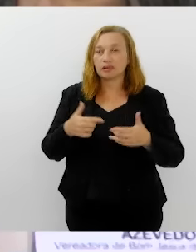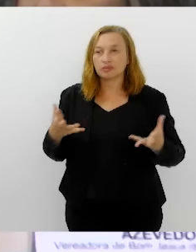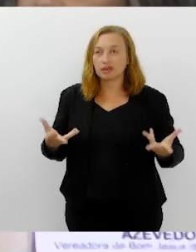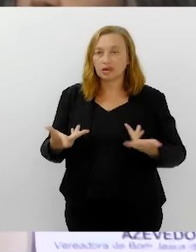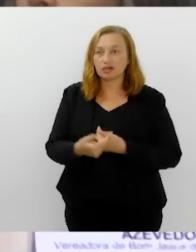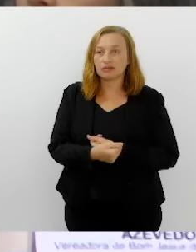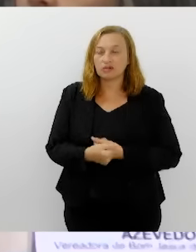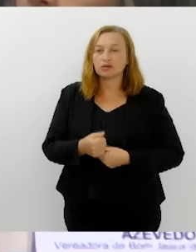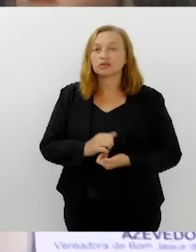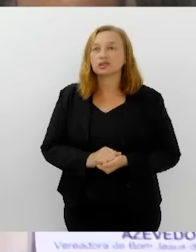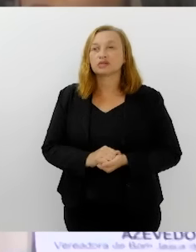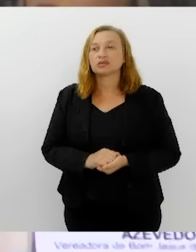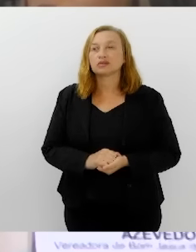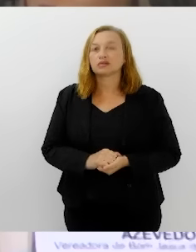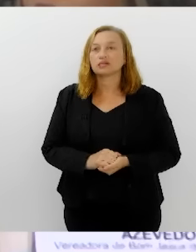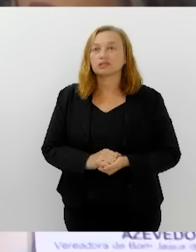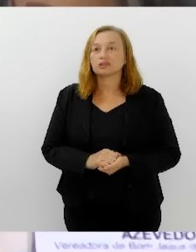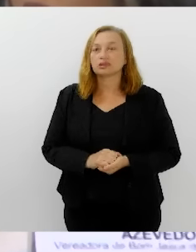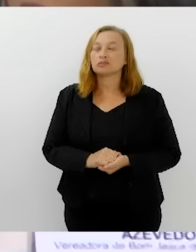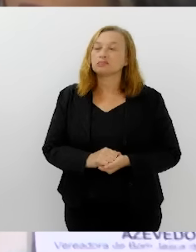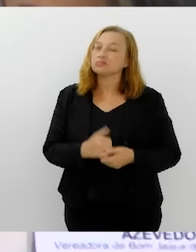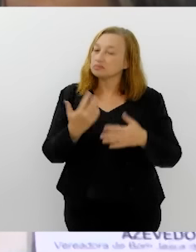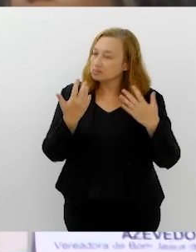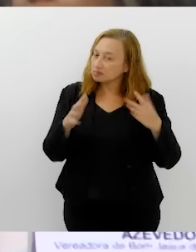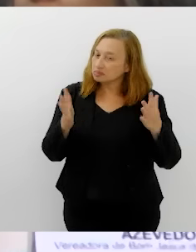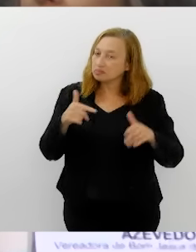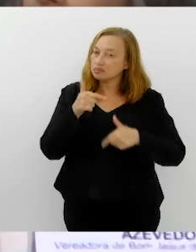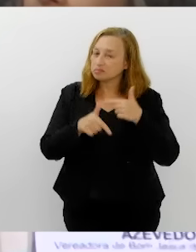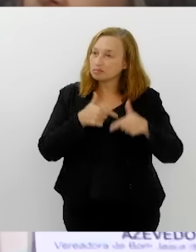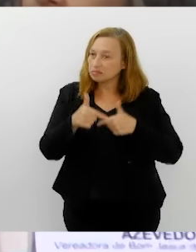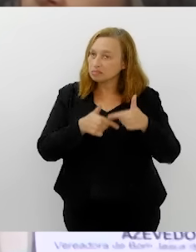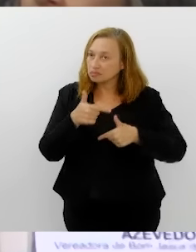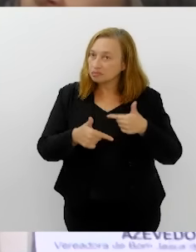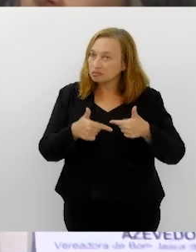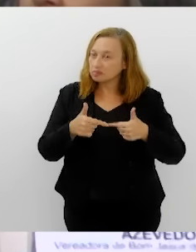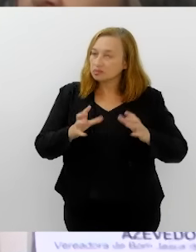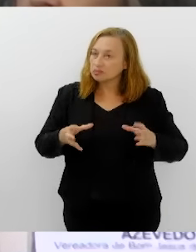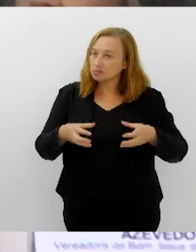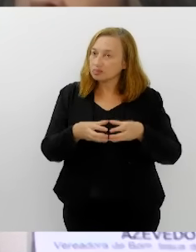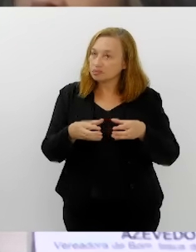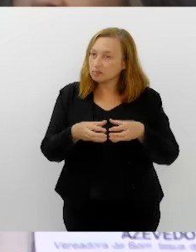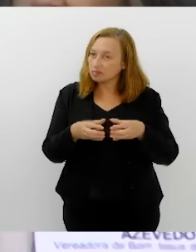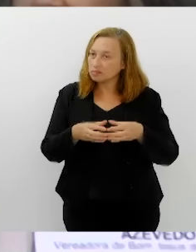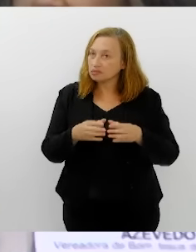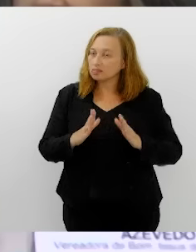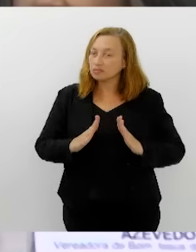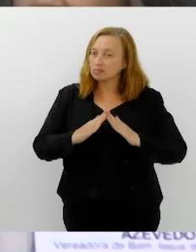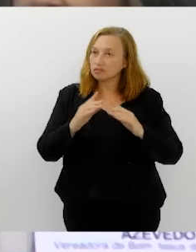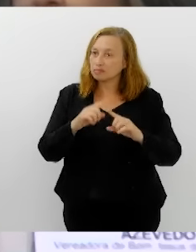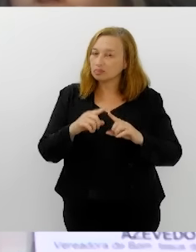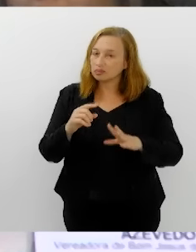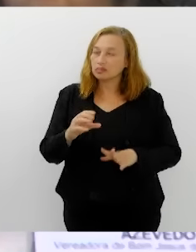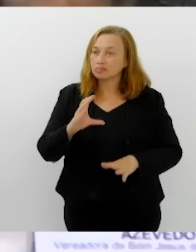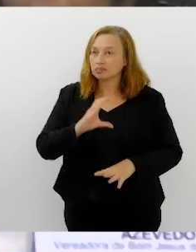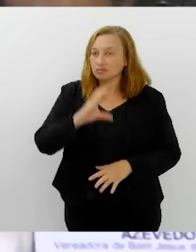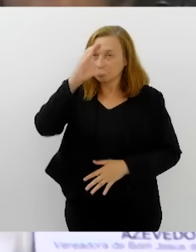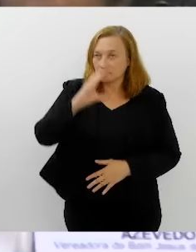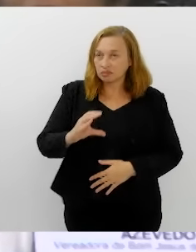eu reverencio aqui o trabalho comunitário, o trabalho pela Igreja Católica desses 3